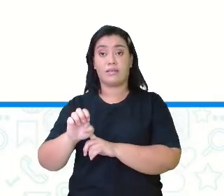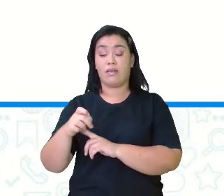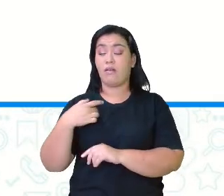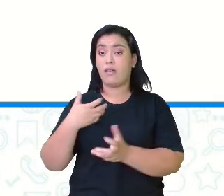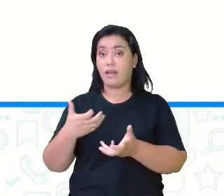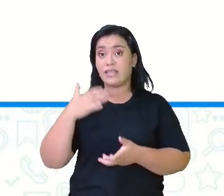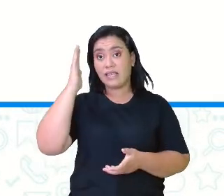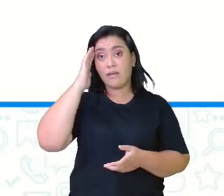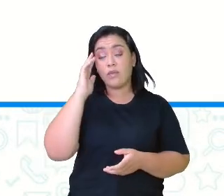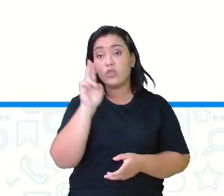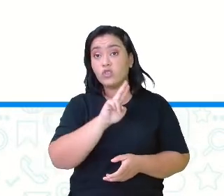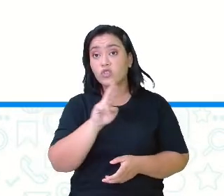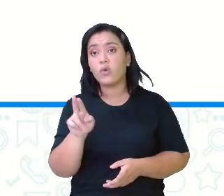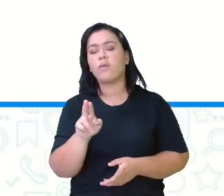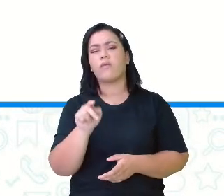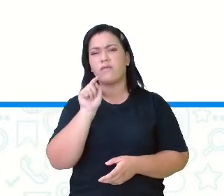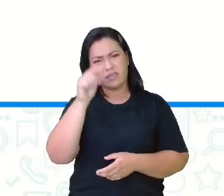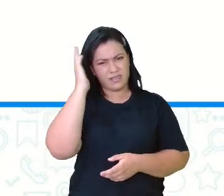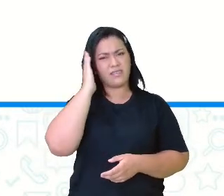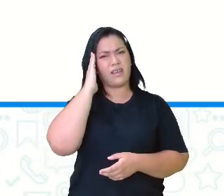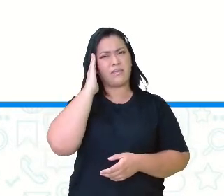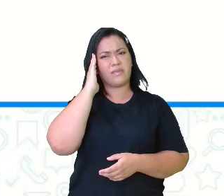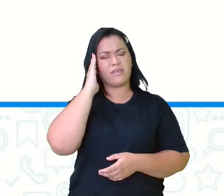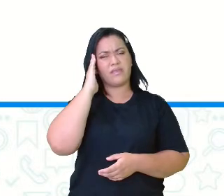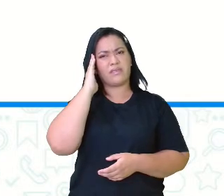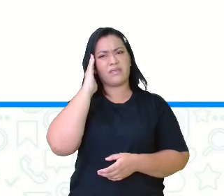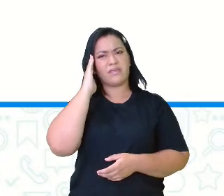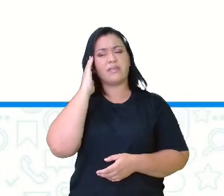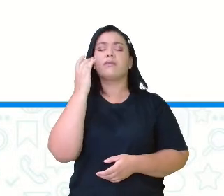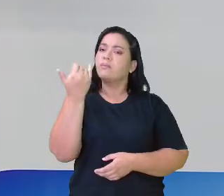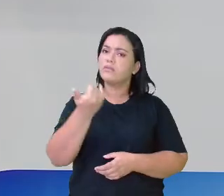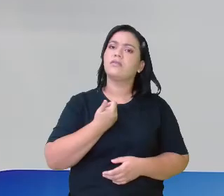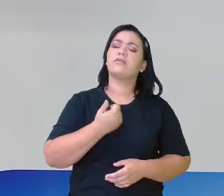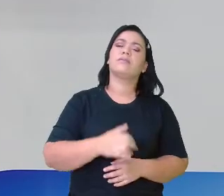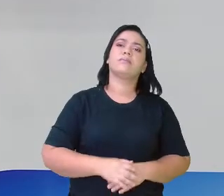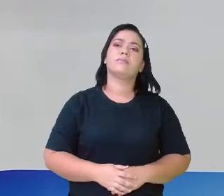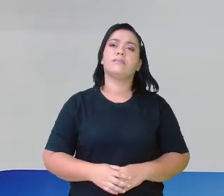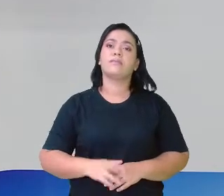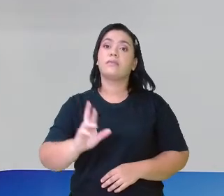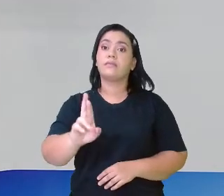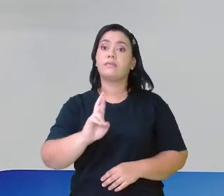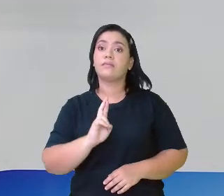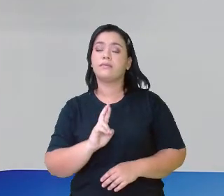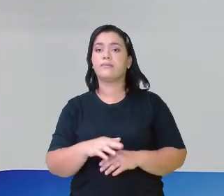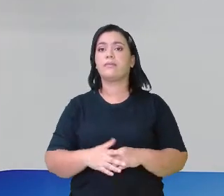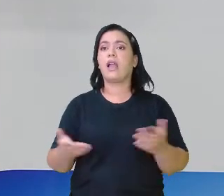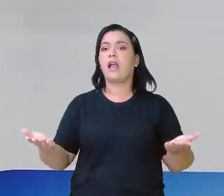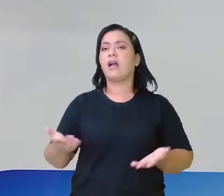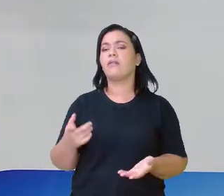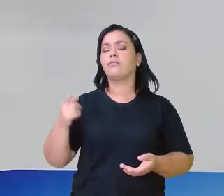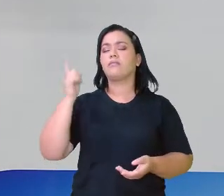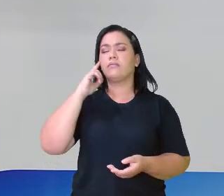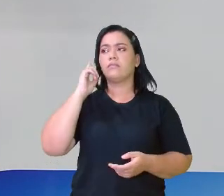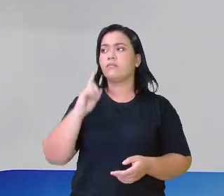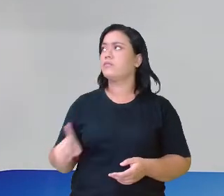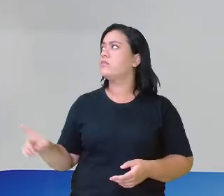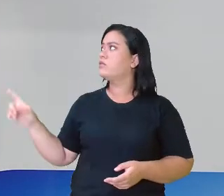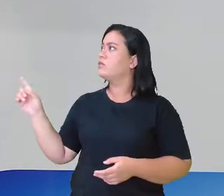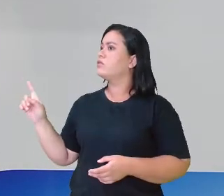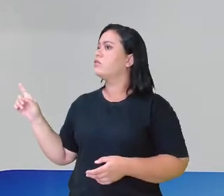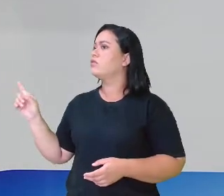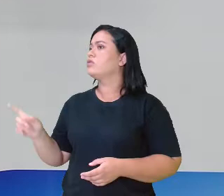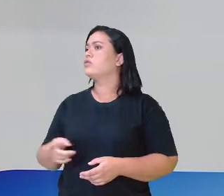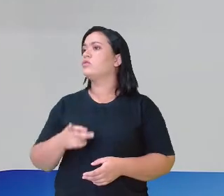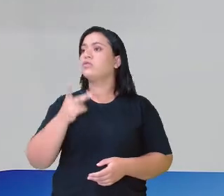agora. Será que você sabe dizer para mim aí? Nós estamos aqui vendo duas classes nesse